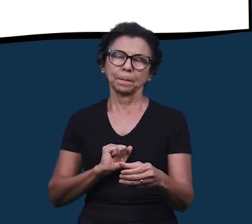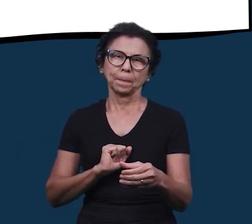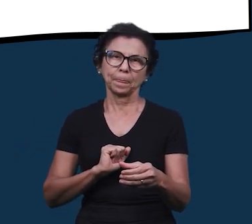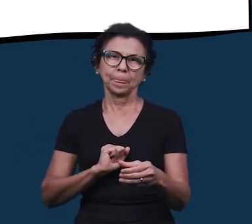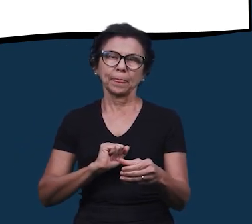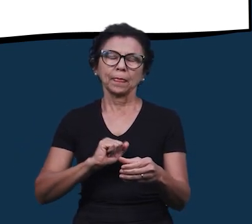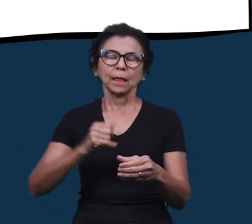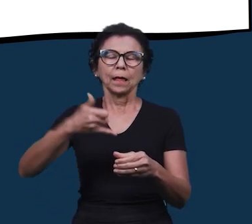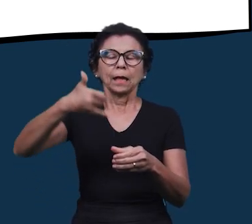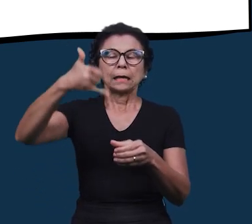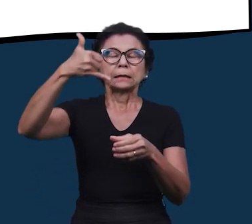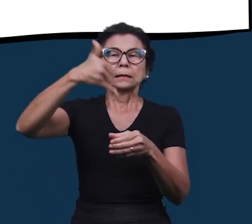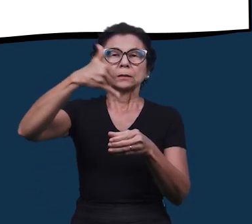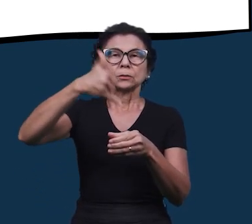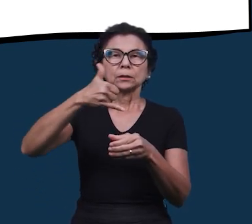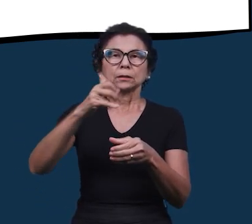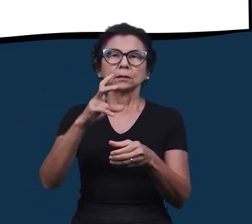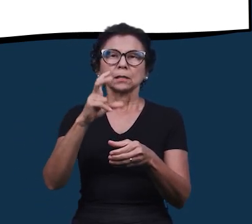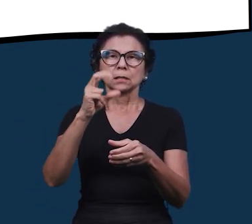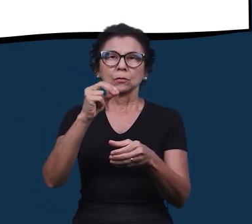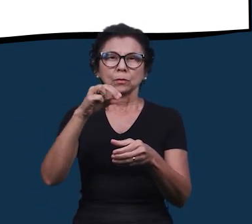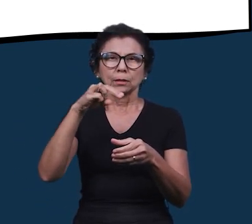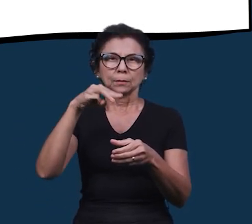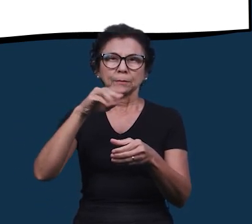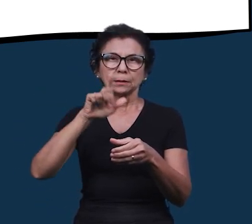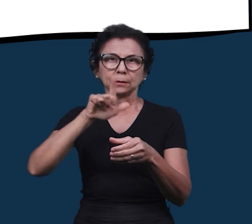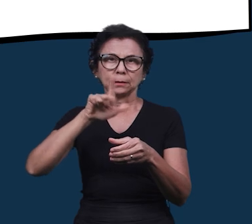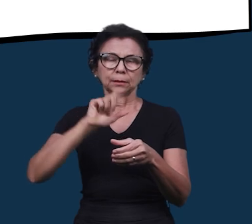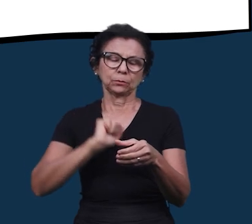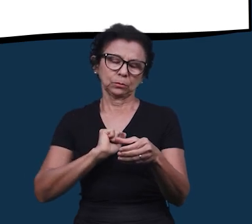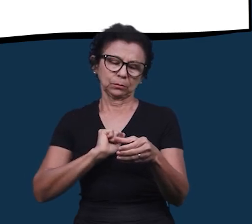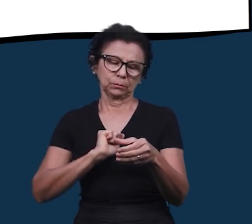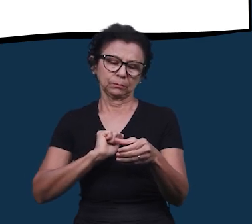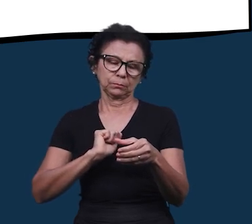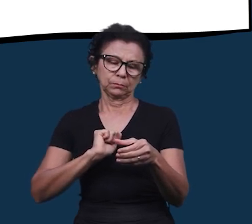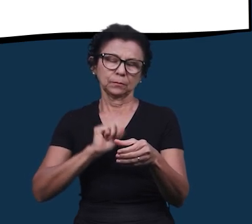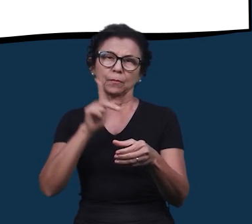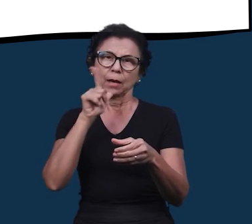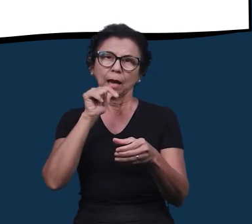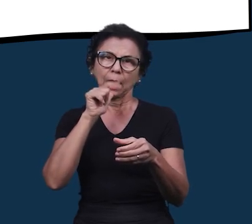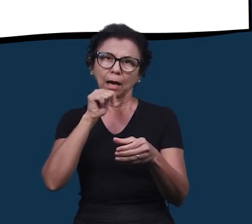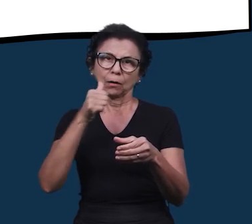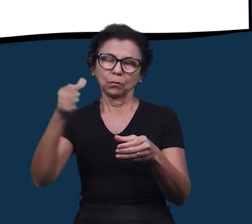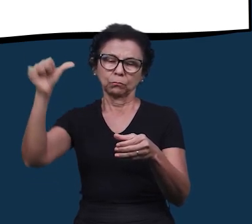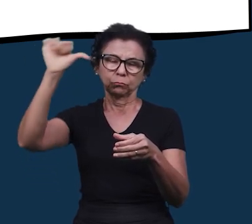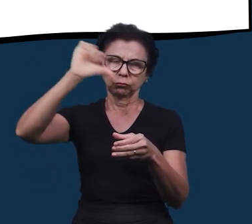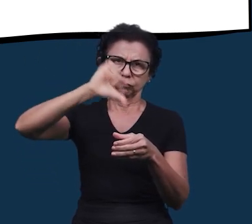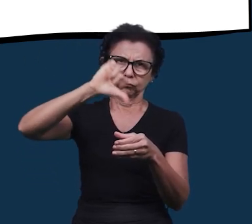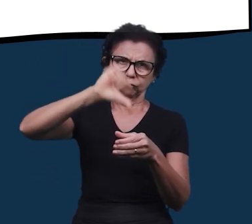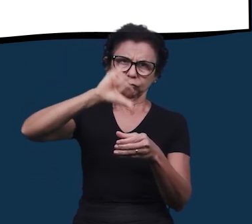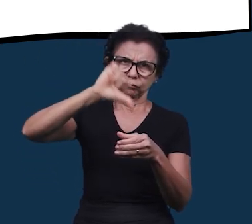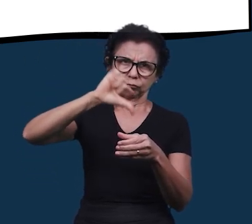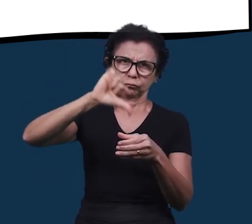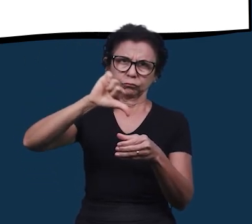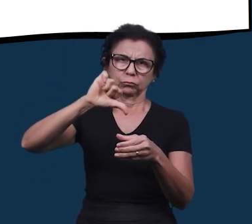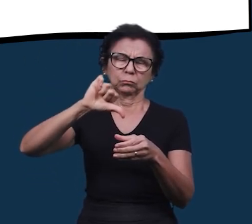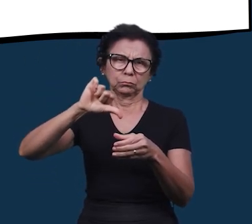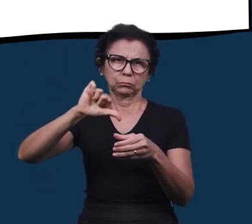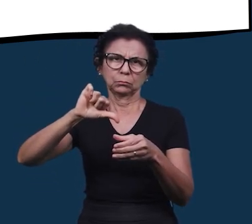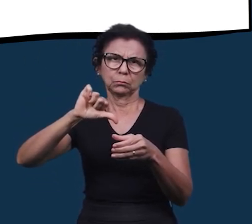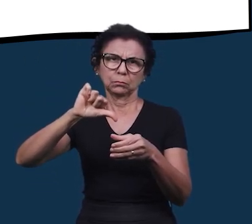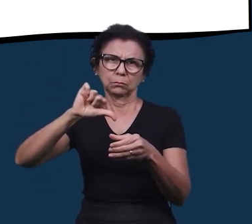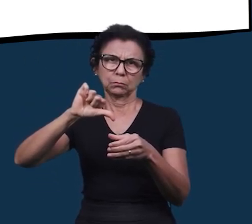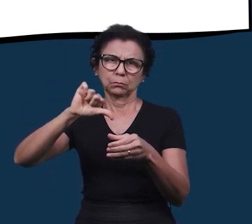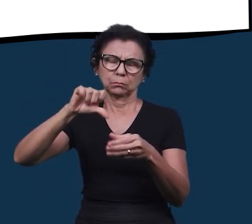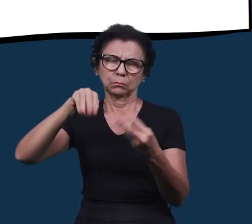mililitros de gasolina e vou adicionar 50 mililitros de água, ou pode ser uma mistura de água e sal, mas vamos